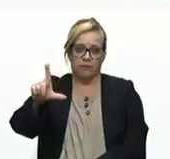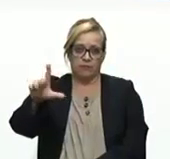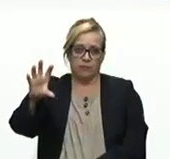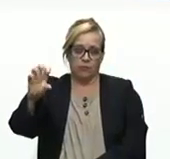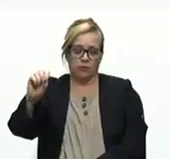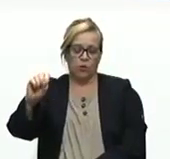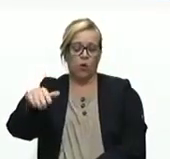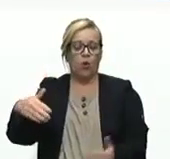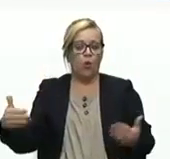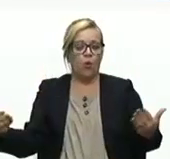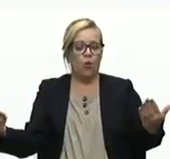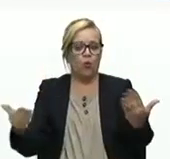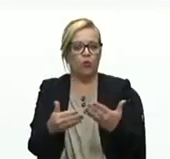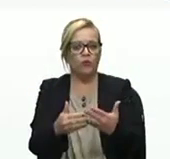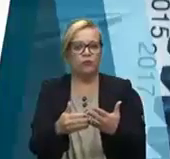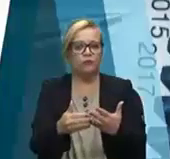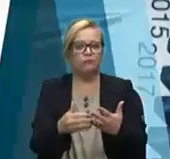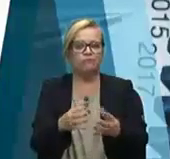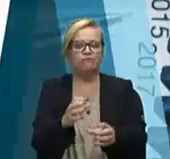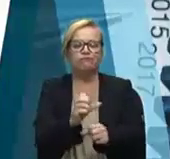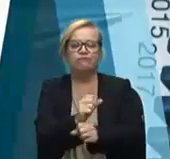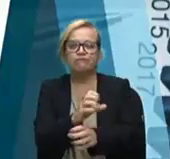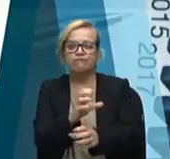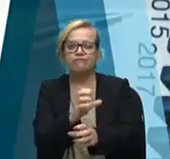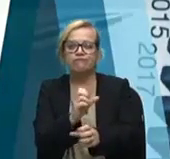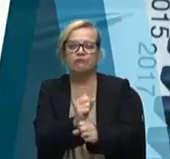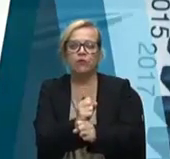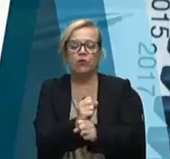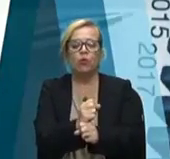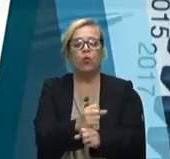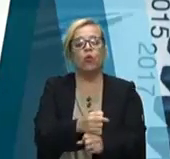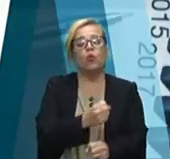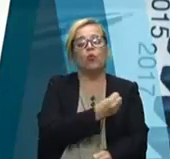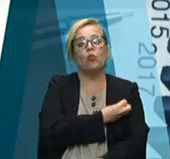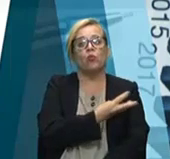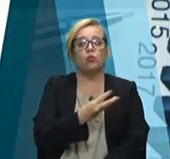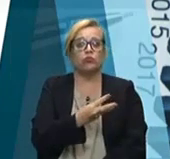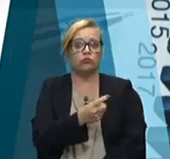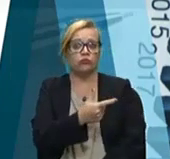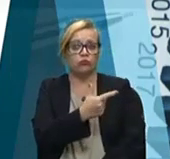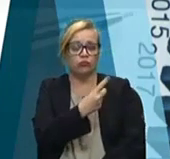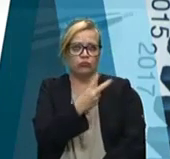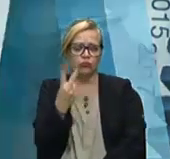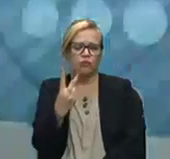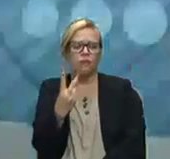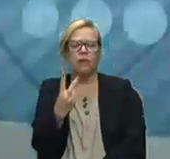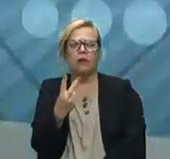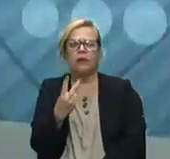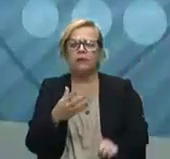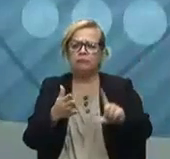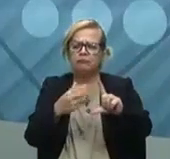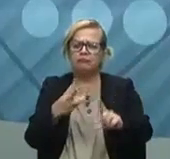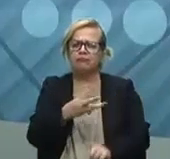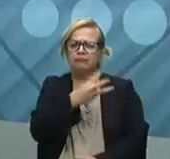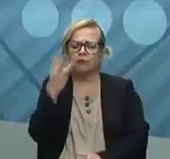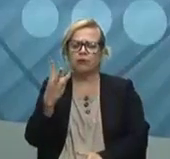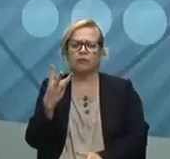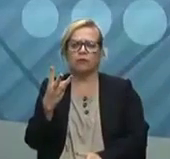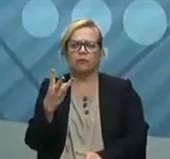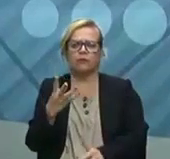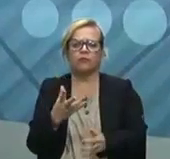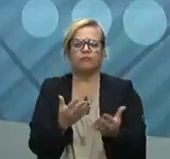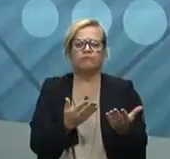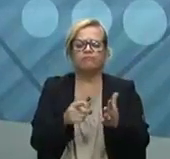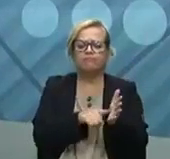aula nós trataremos da Estatística Inferencial, parte 2. Na teleaula 3, nós falamos a respeito da Estatística